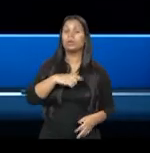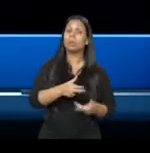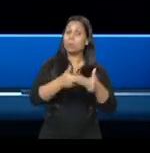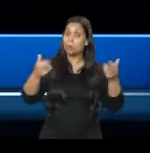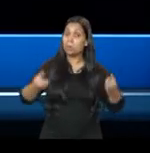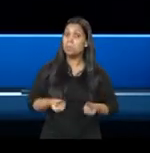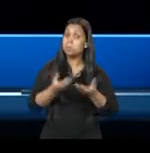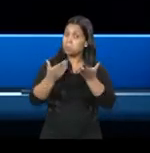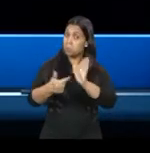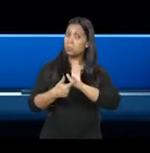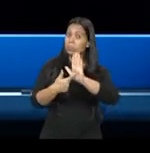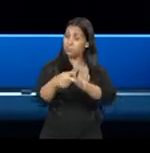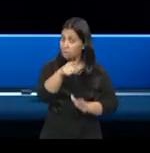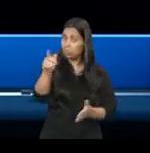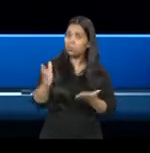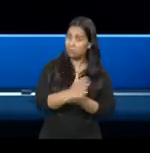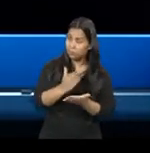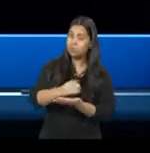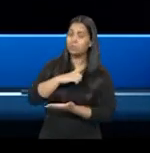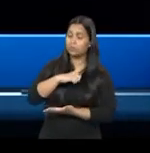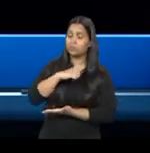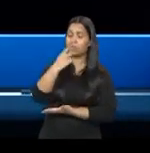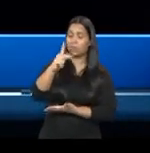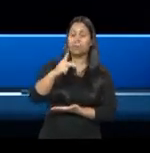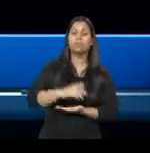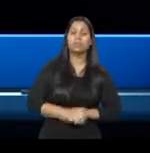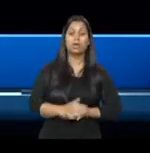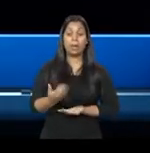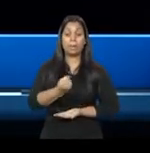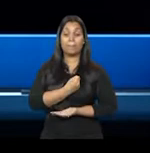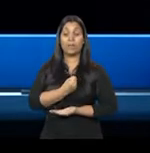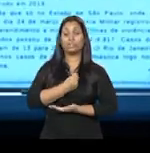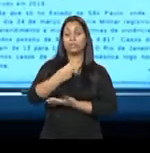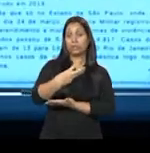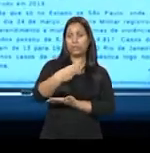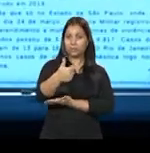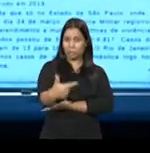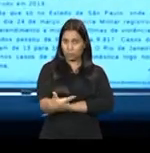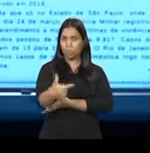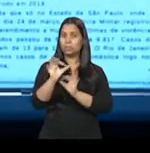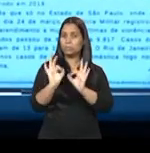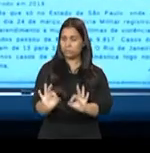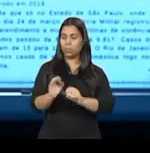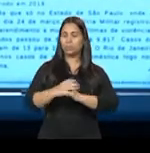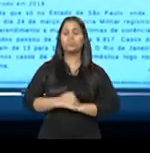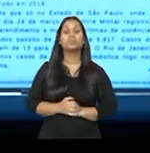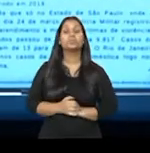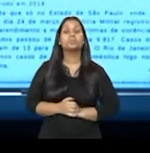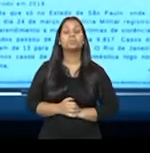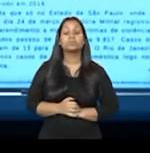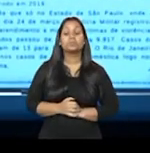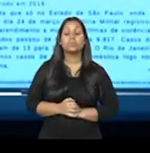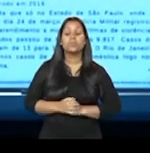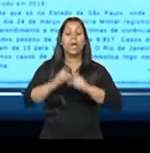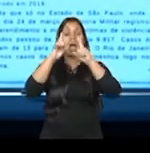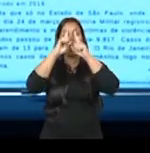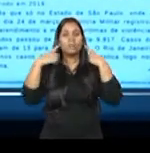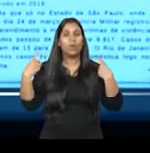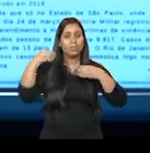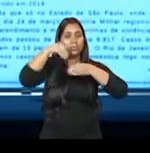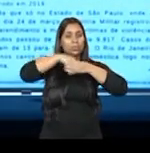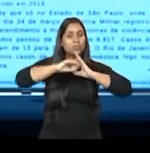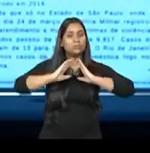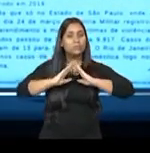vocês, que está no material de vocês aí de casa, na verdade na página 32, para ser mais exato, que é a